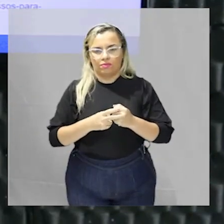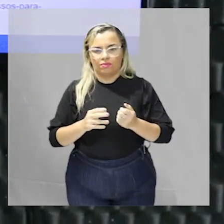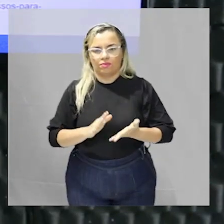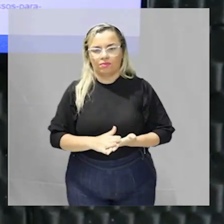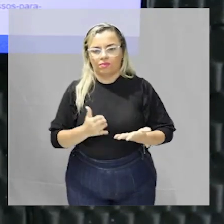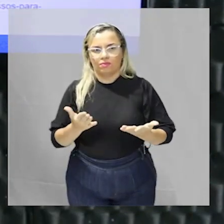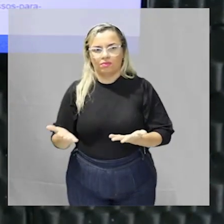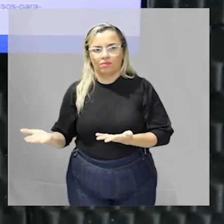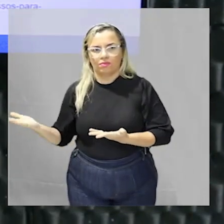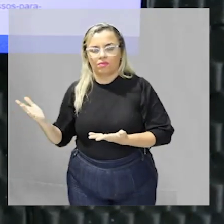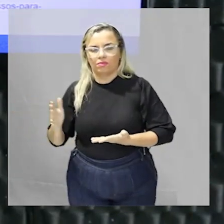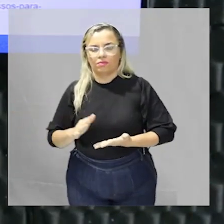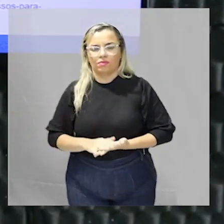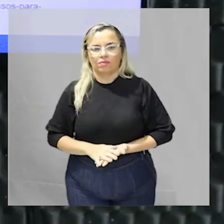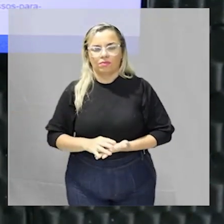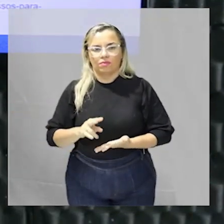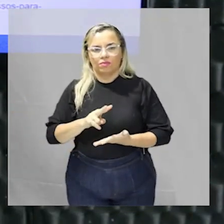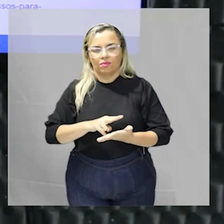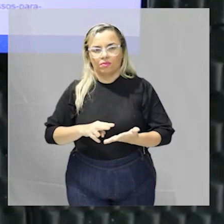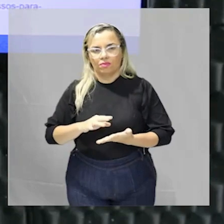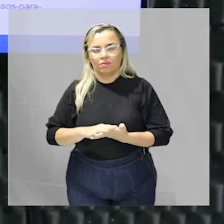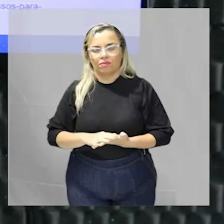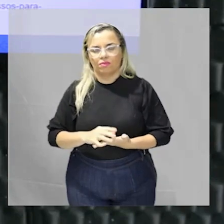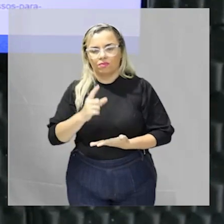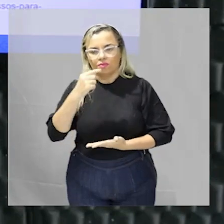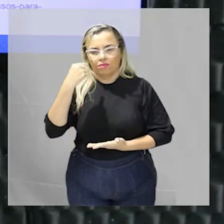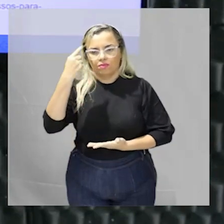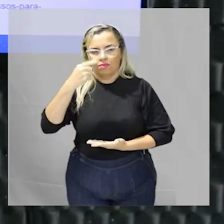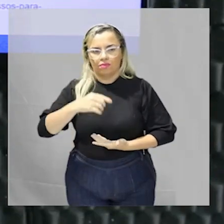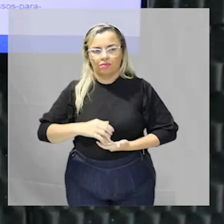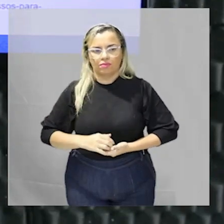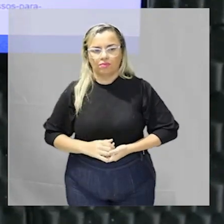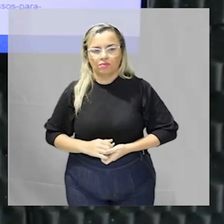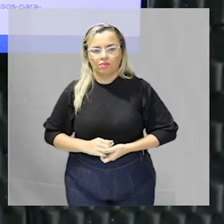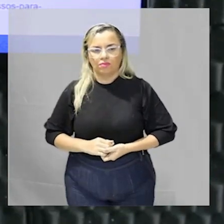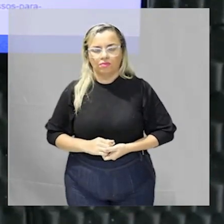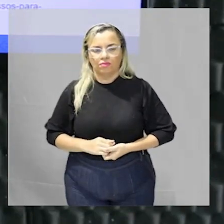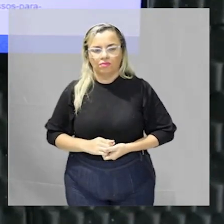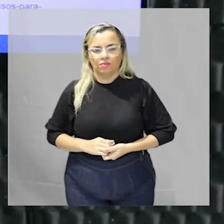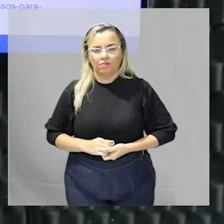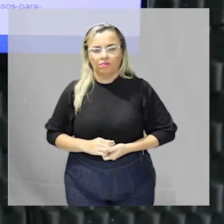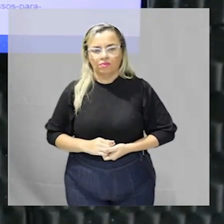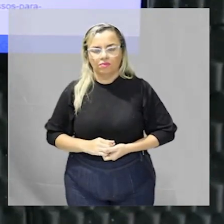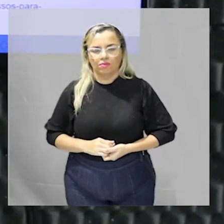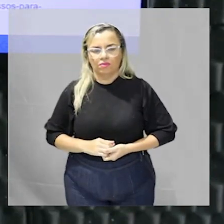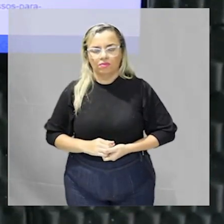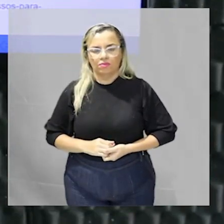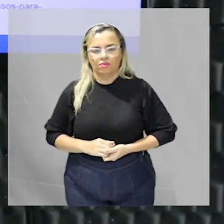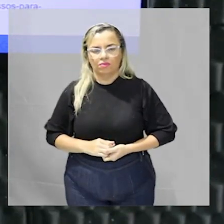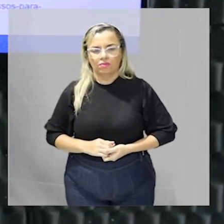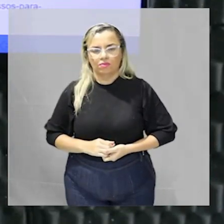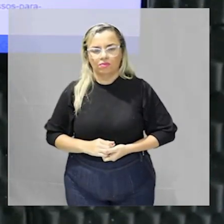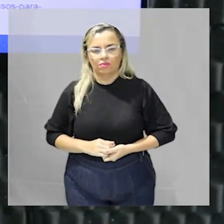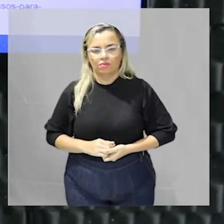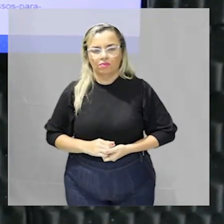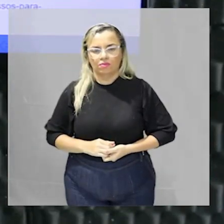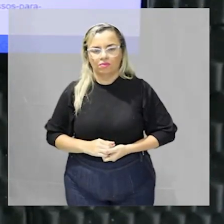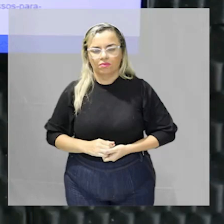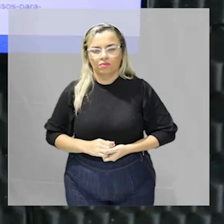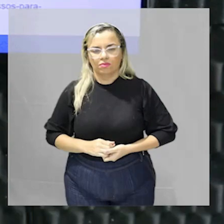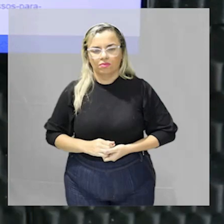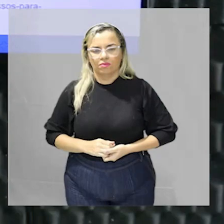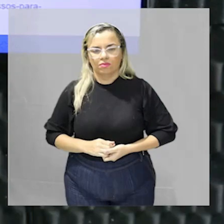aula. Decir, manifestar, expressar, señalar, añadir,